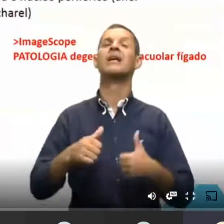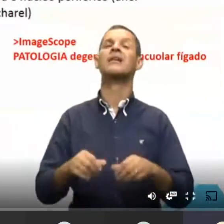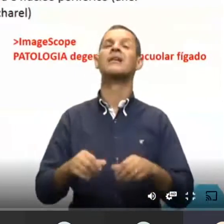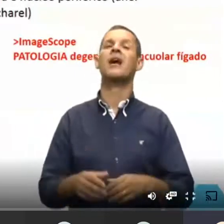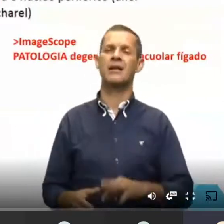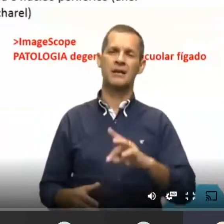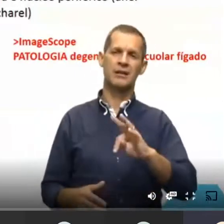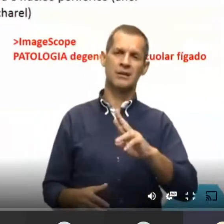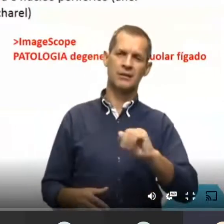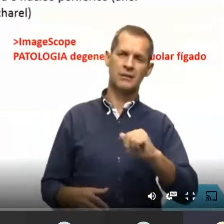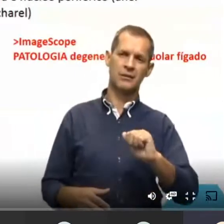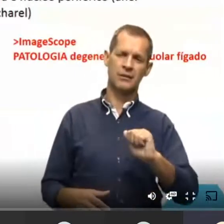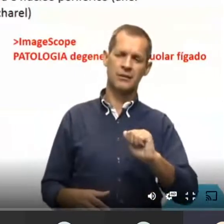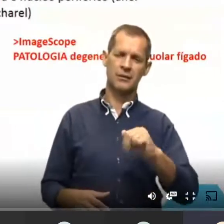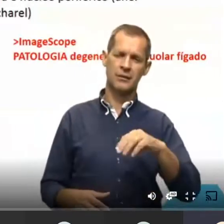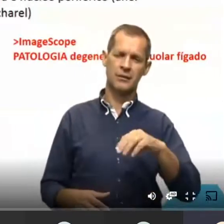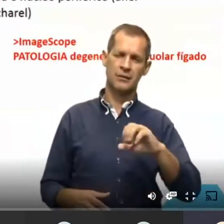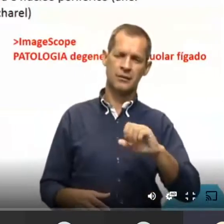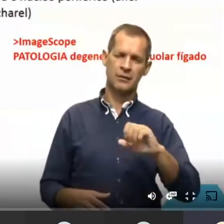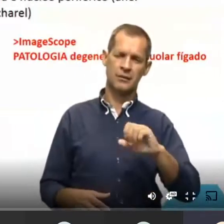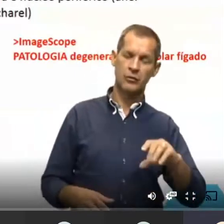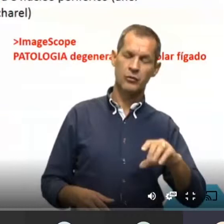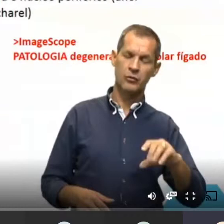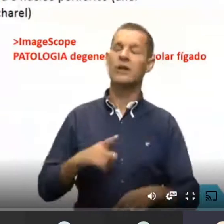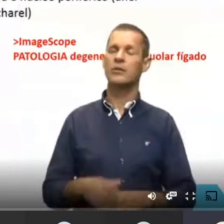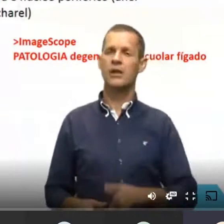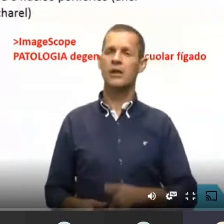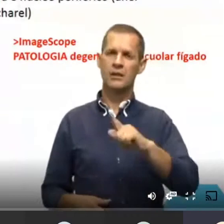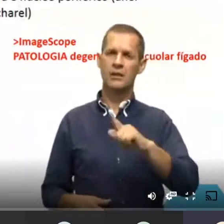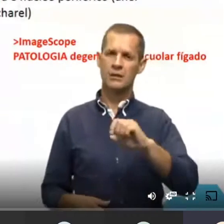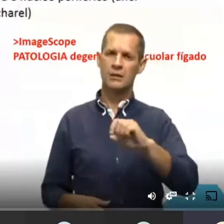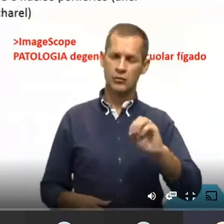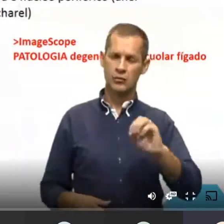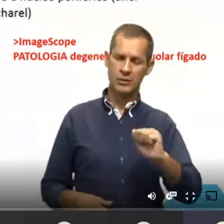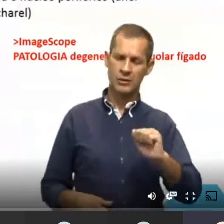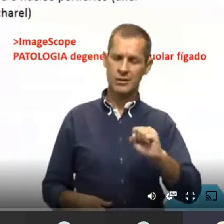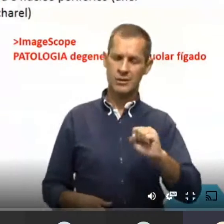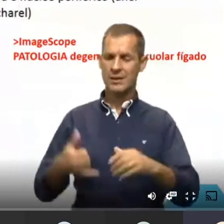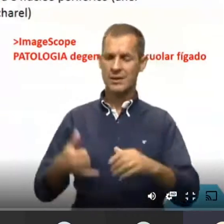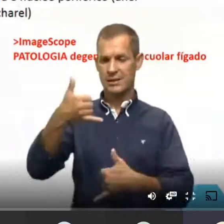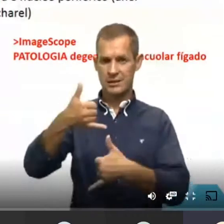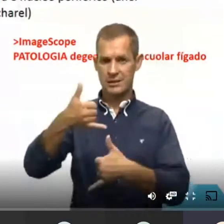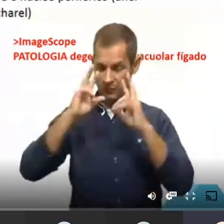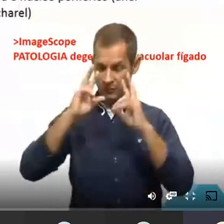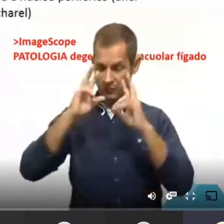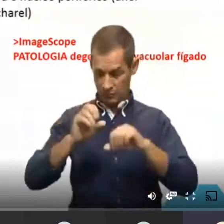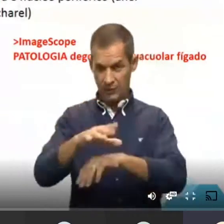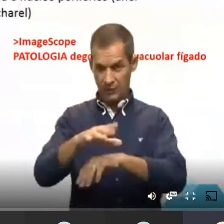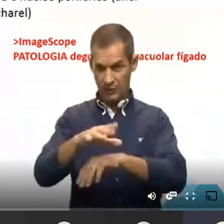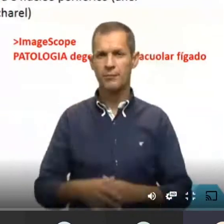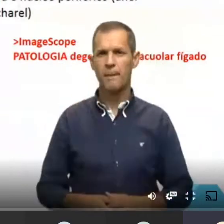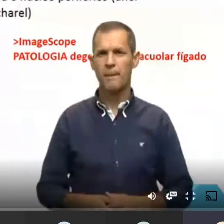que está translúcido são hepatócitos com gotas lipídicas. Vamos abrir nosso slide no Imagescope? Vamos